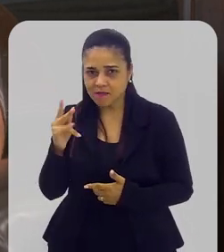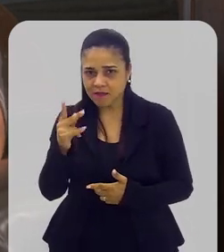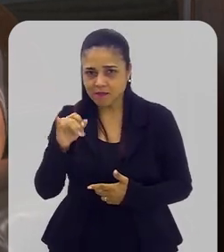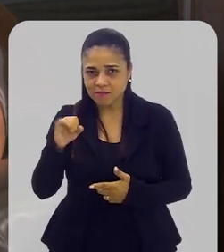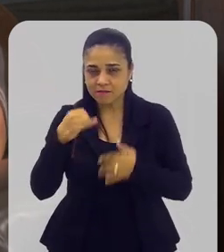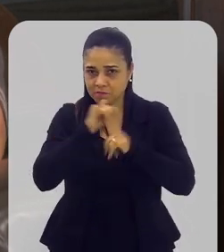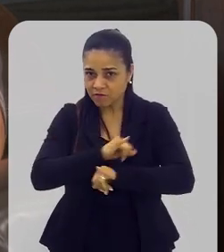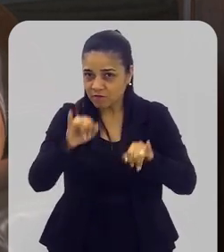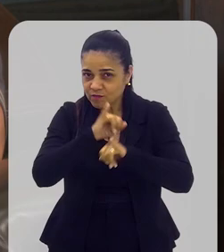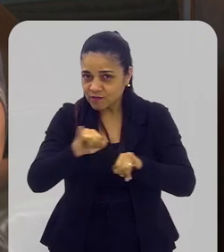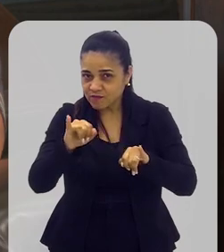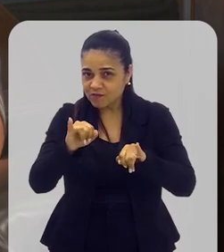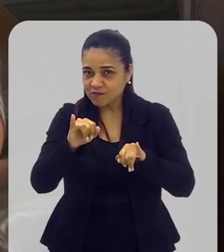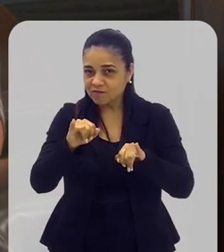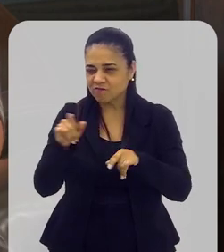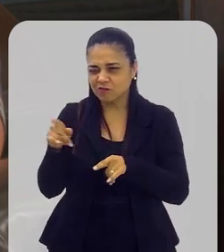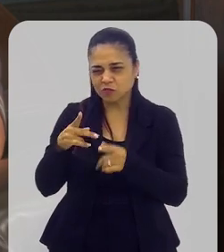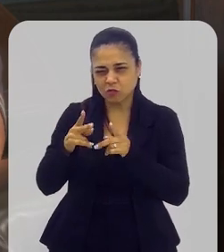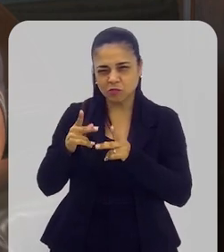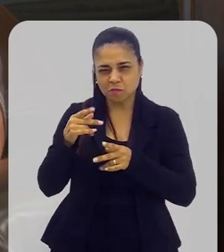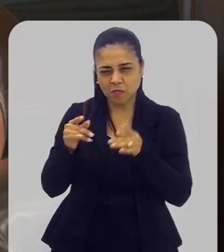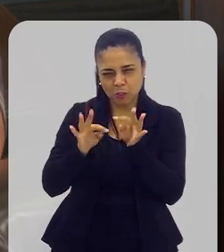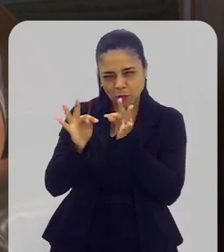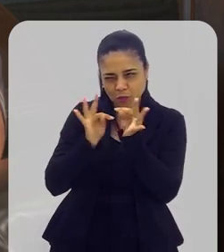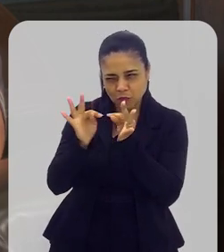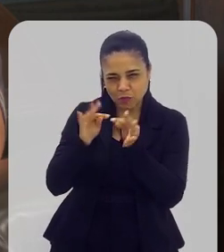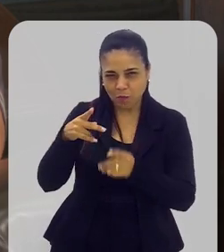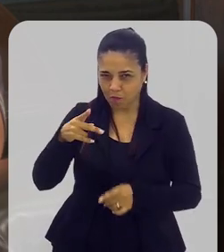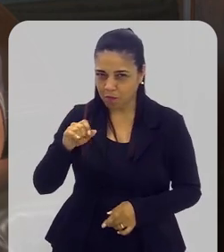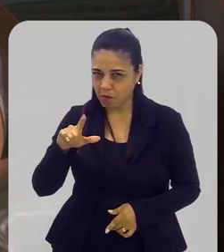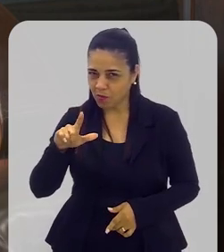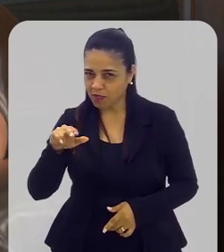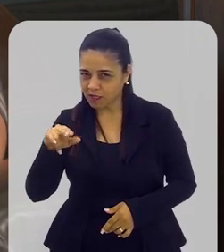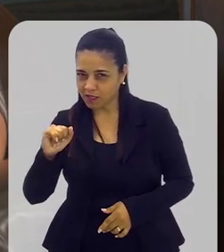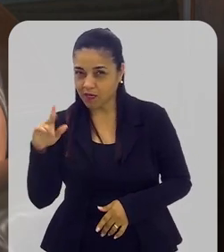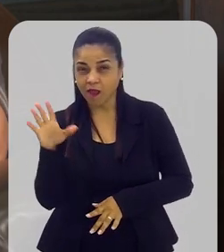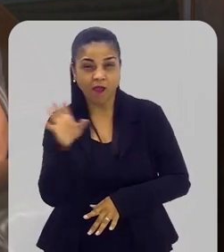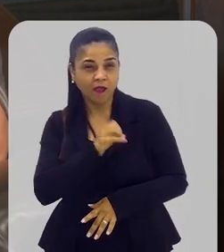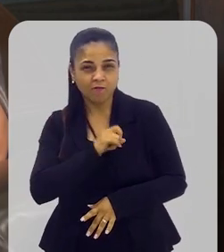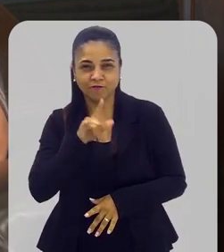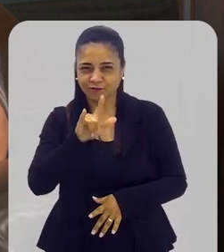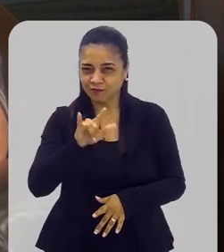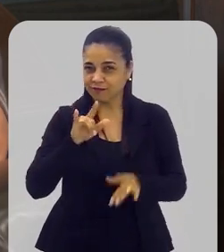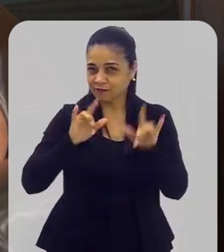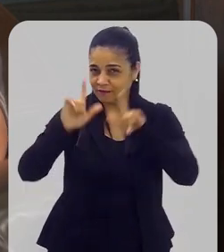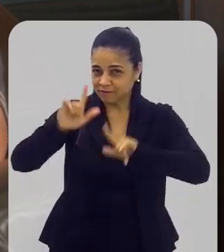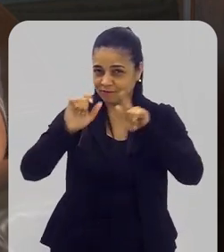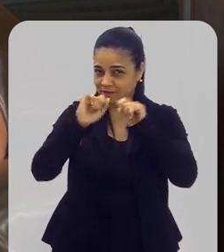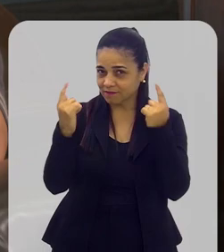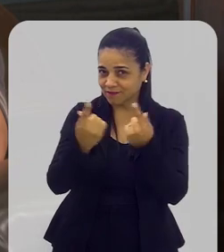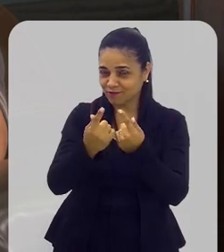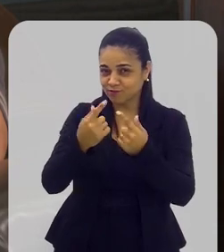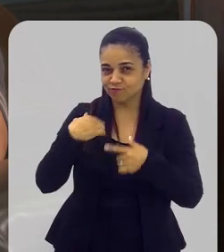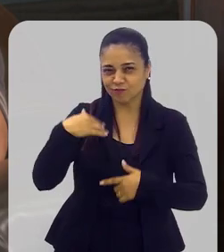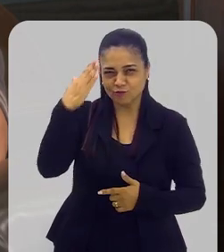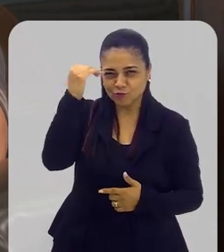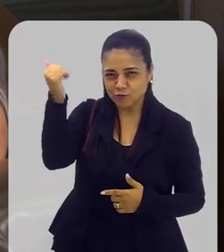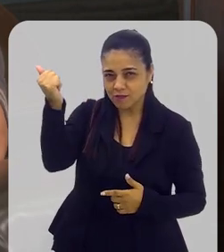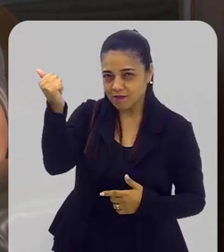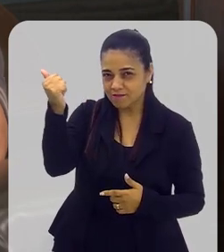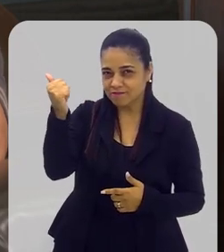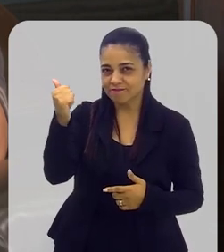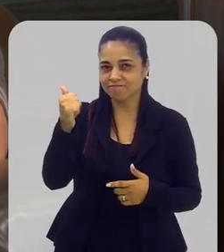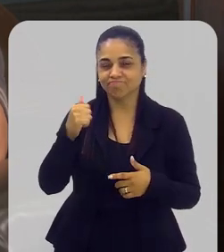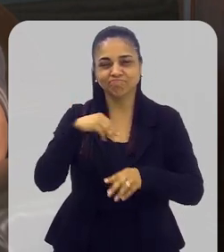Taizinha? Não? Estou vendo que você e Paulinha estão de complô aí atrás, né? Tá certo. Gente, amo você. TV Alerge,